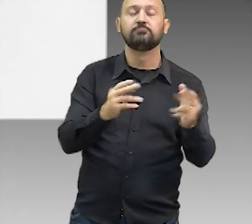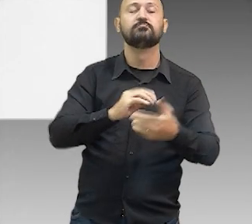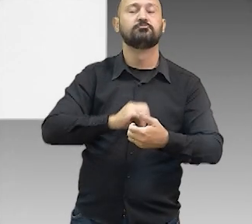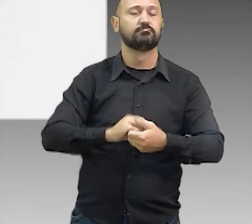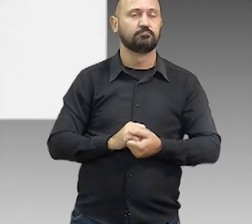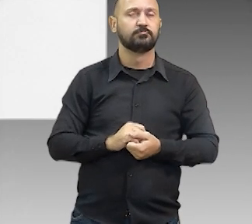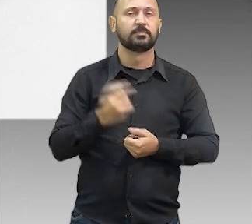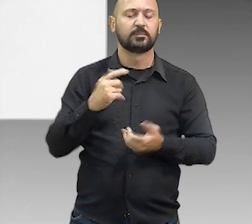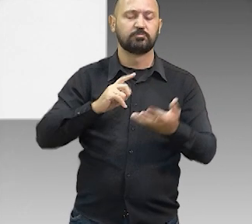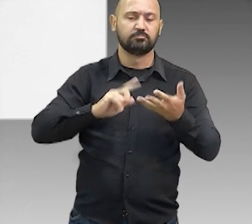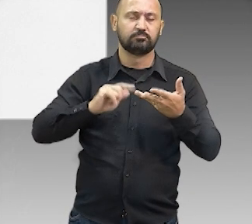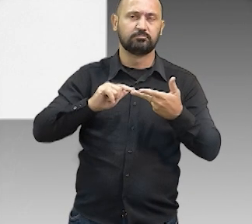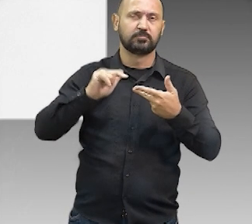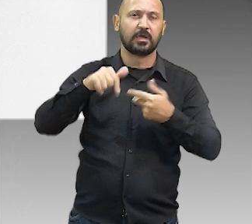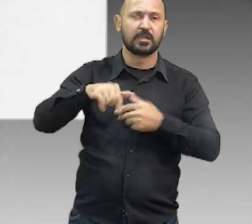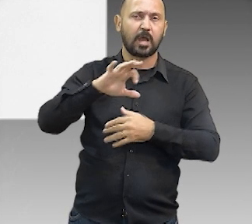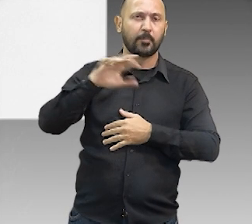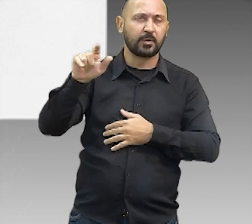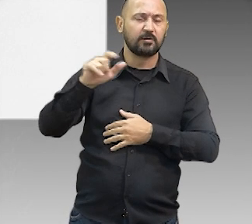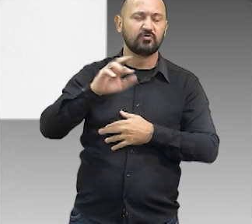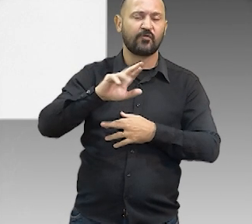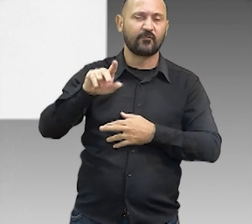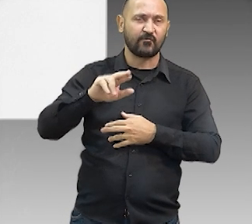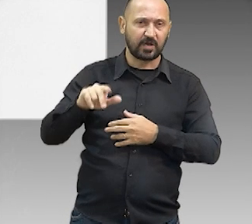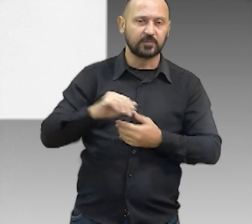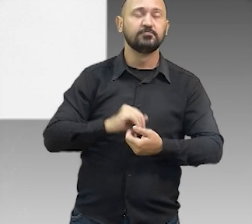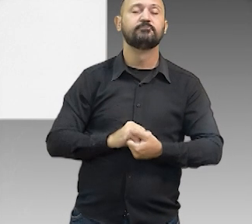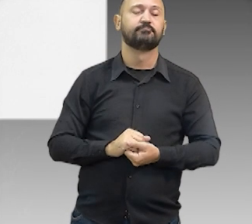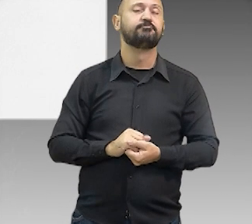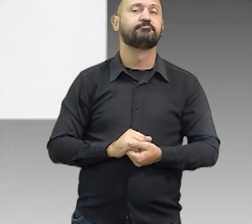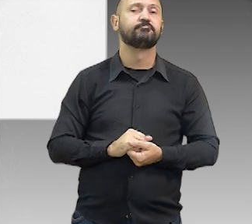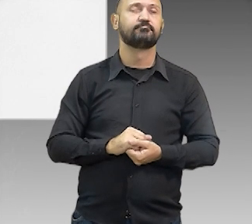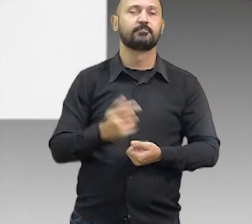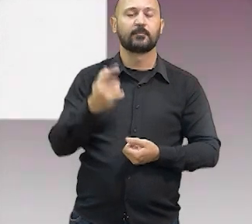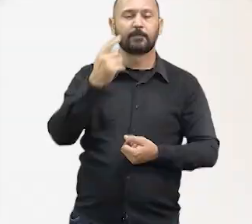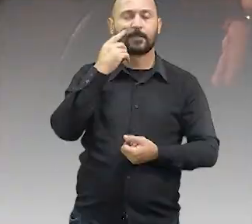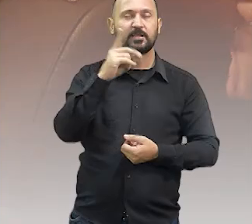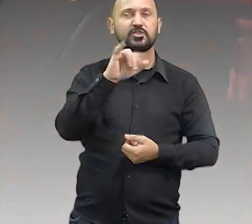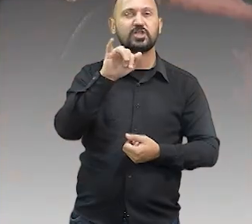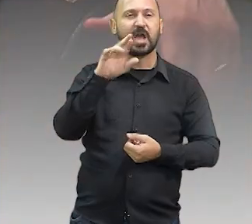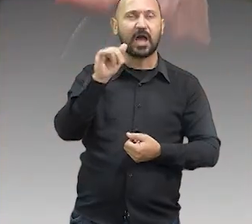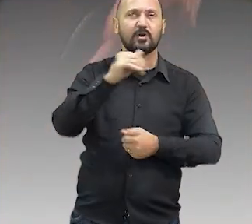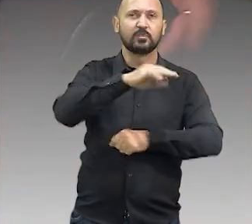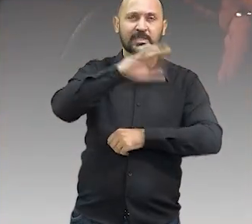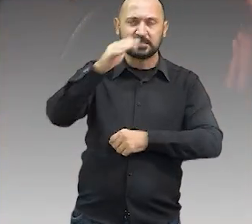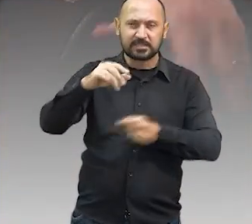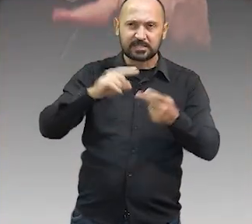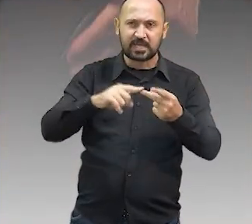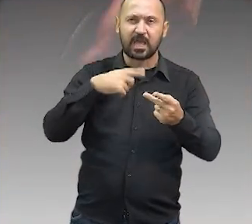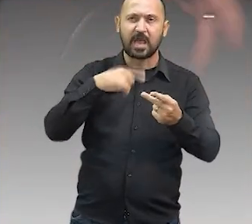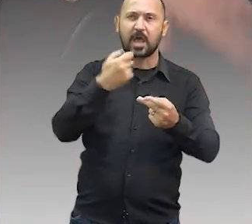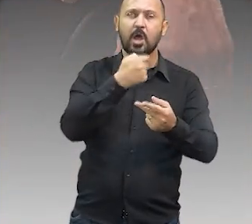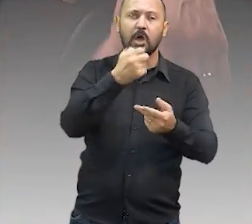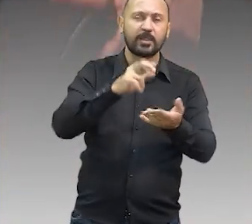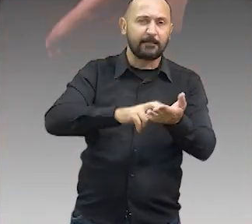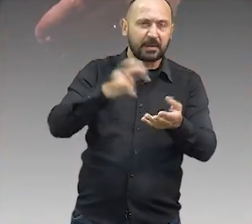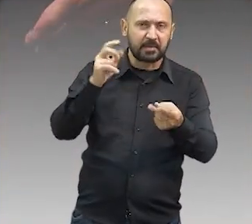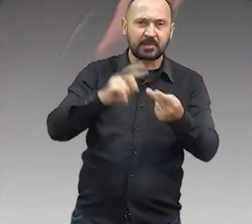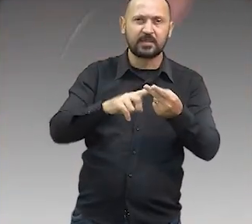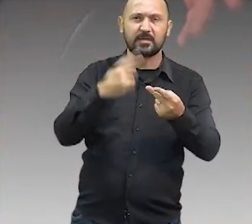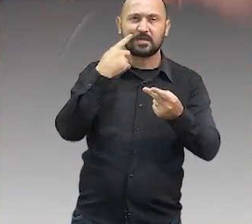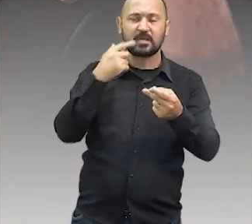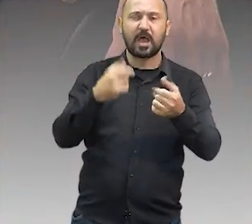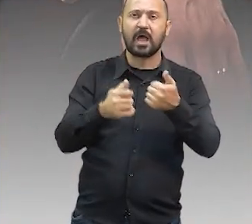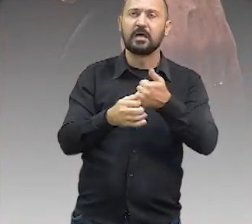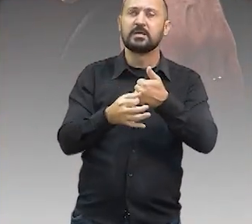por vários veículos aqui em Campo Grande. O Diário da Serra, Jornal da Manhã, Tribuna,